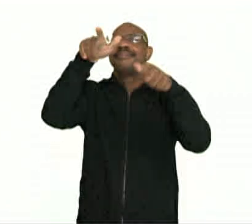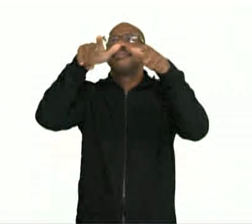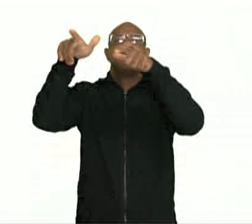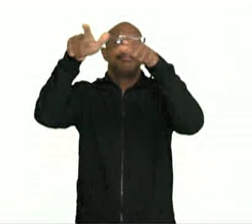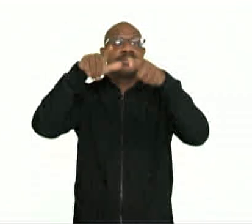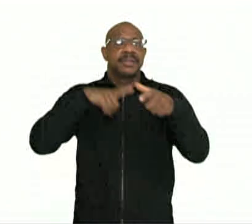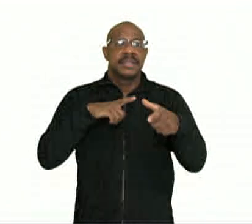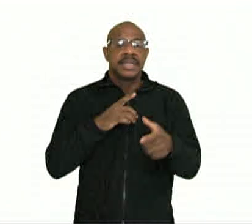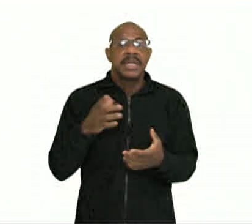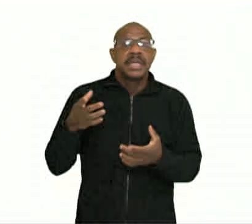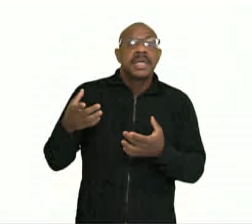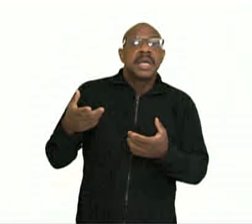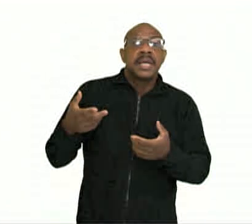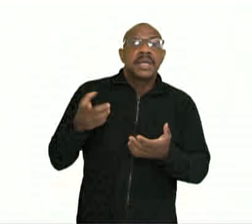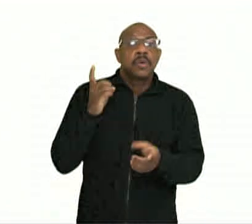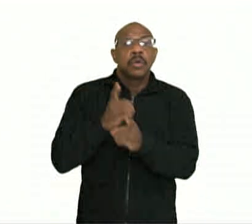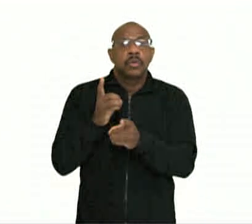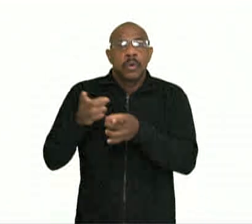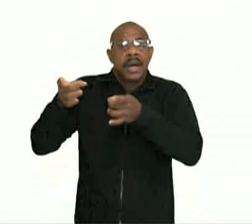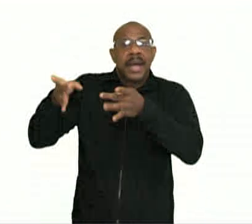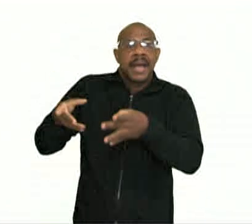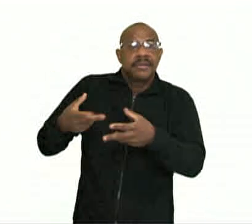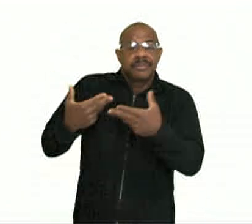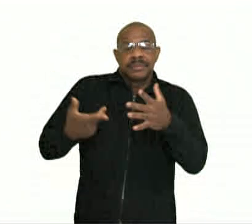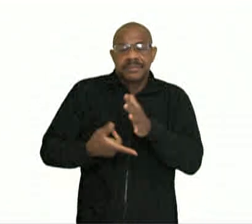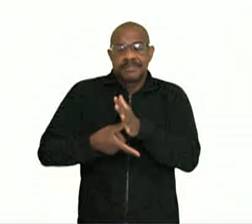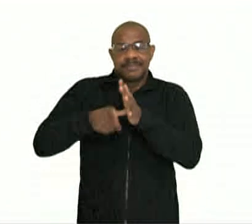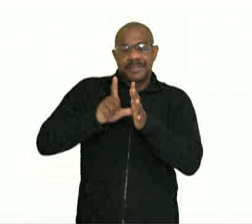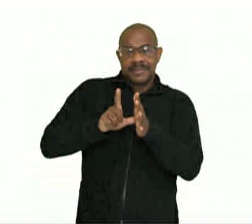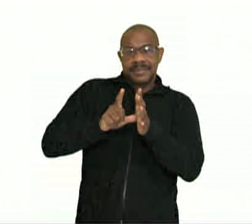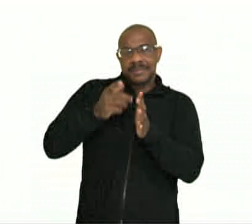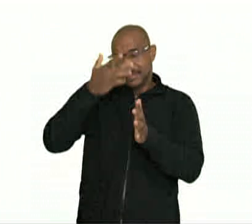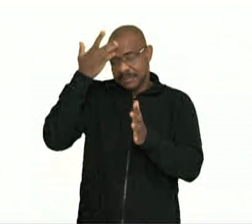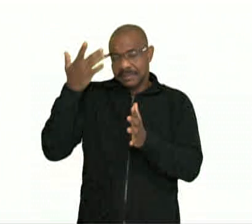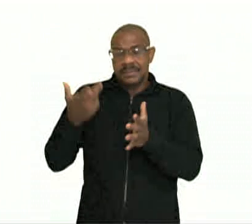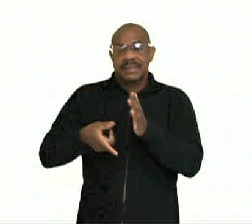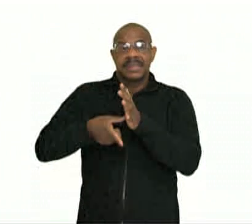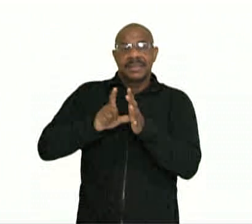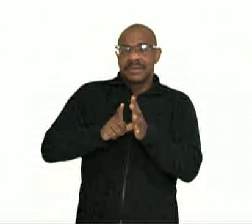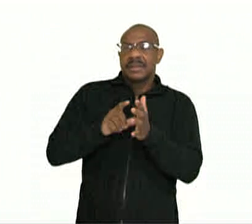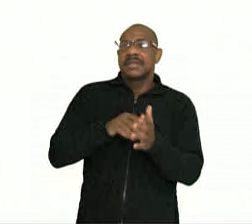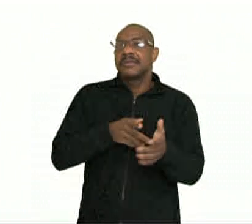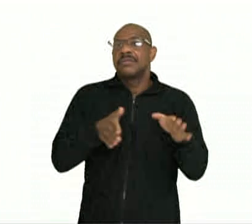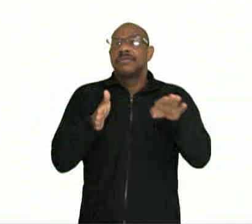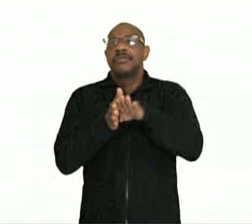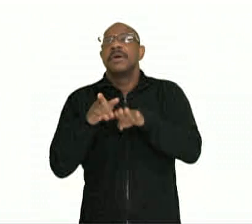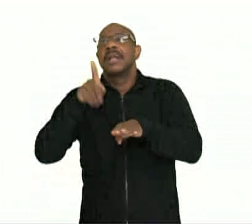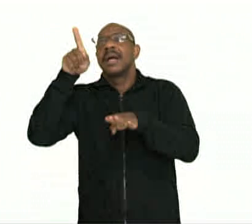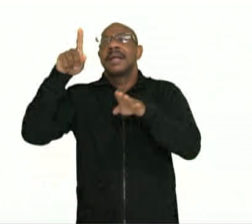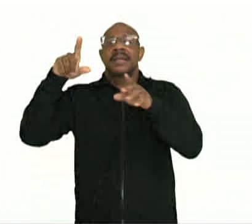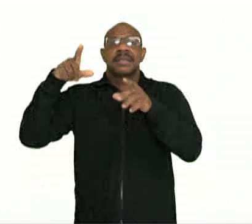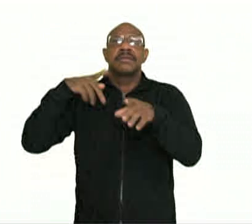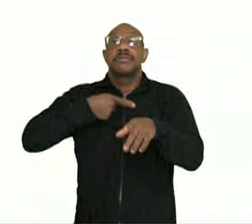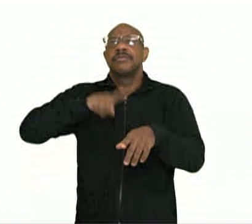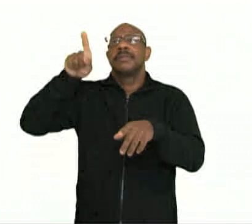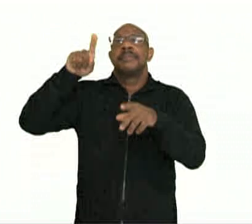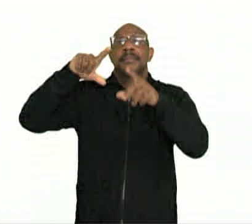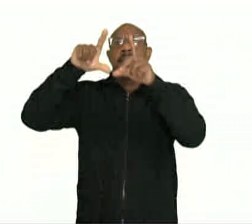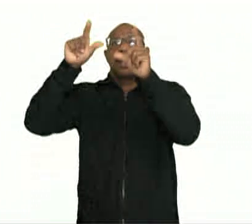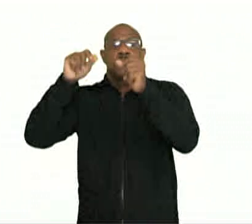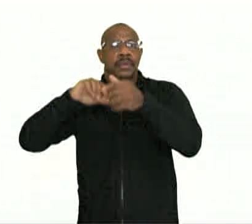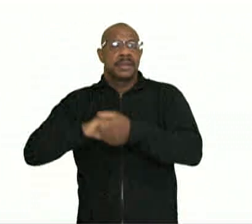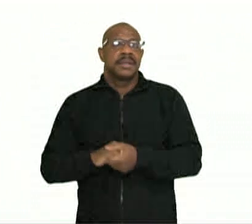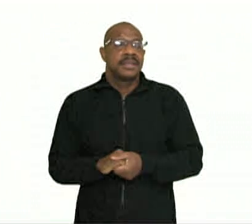resquícios de missões anteriores e os registraram. 4 meses depois da Apolo 11,